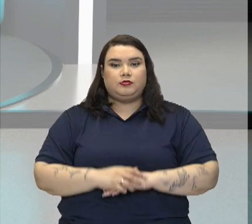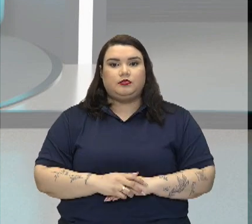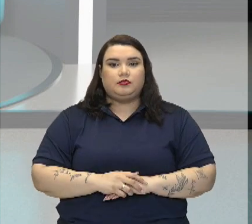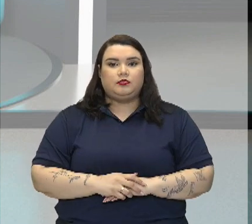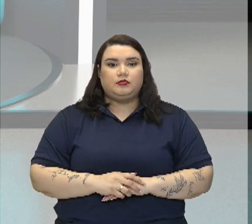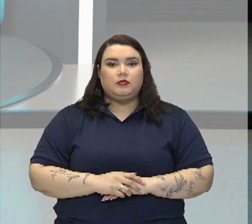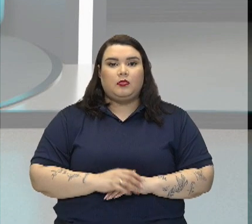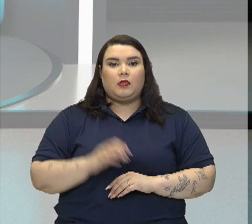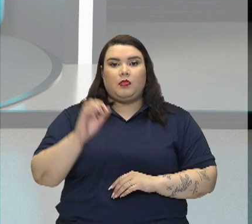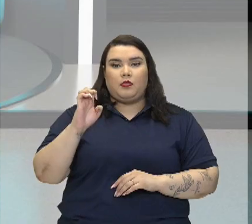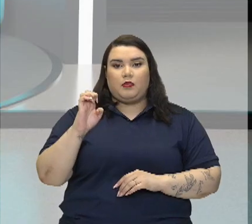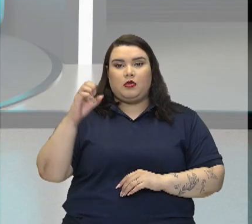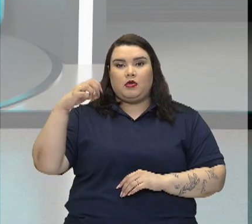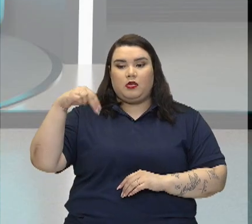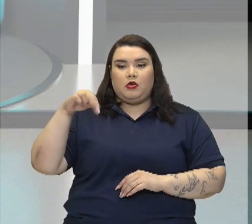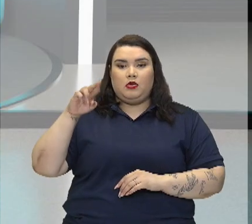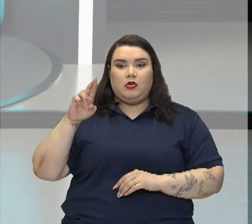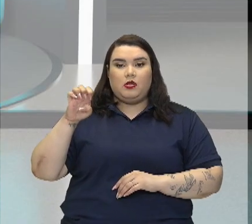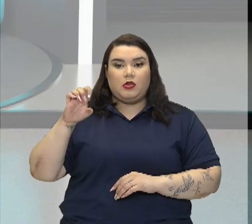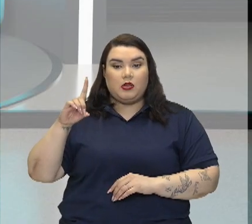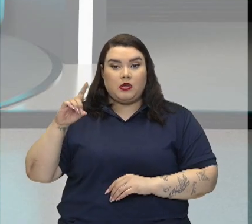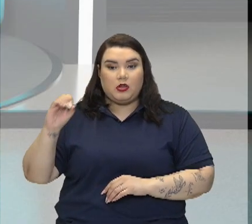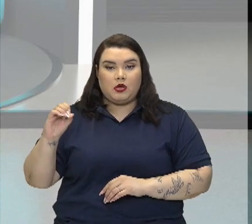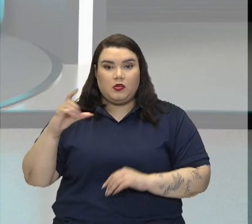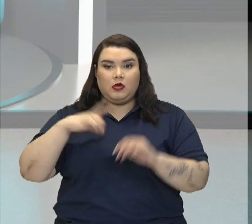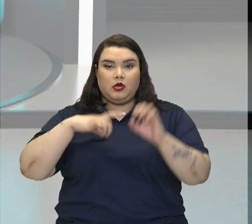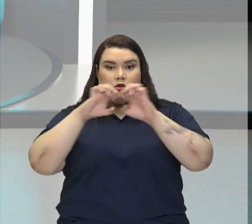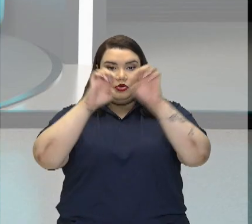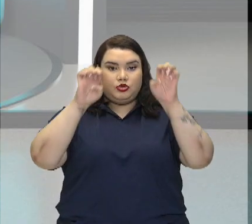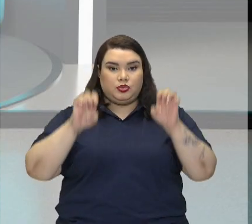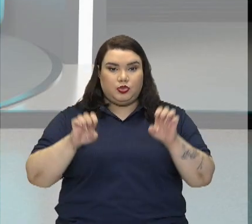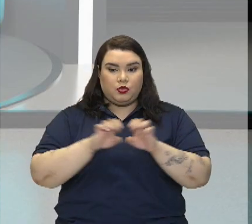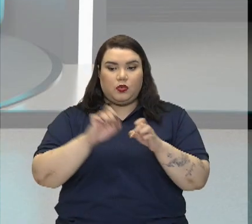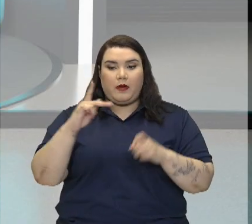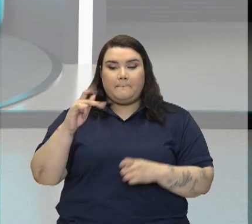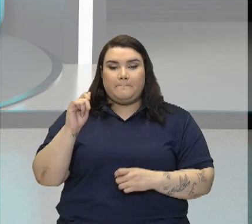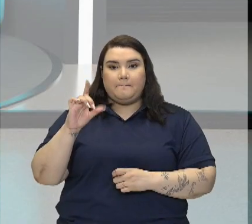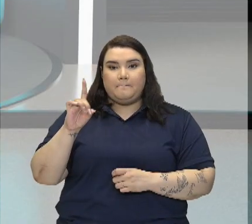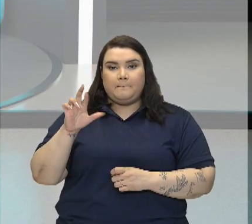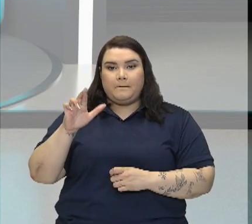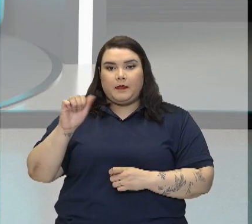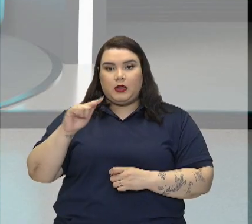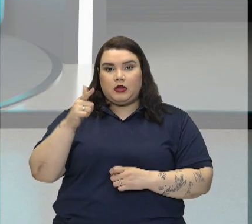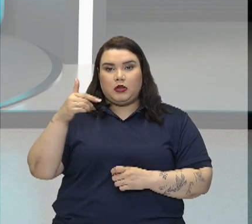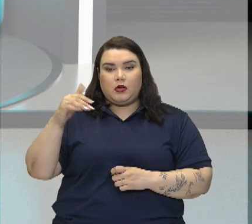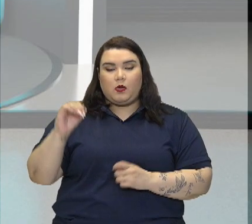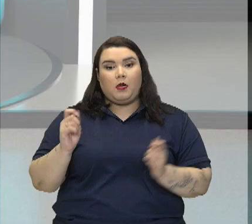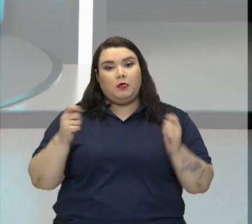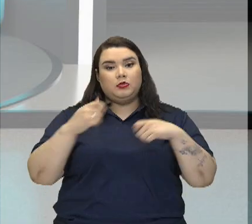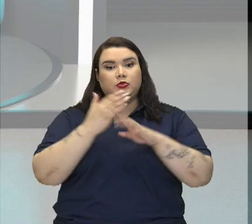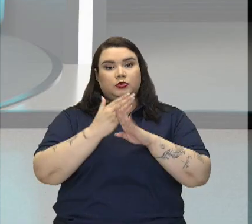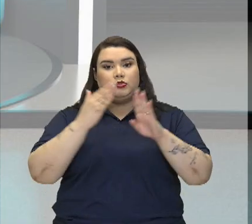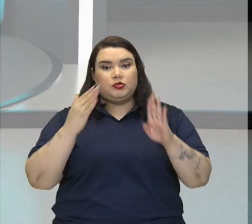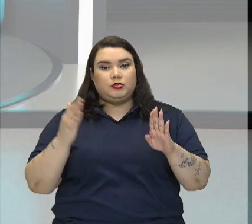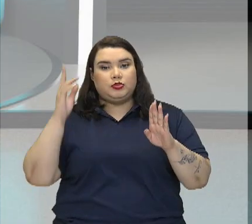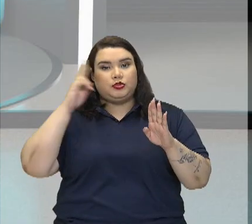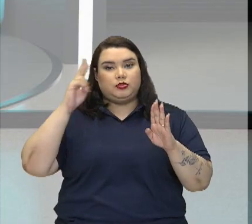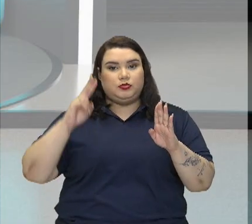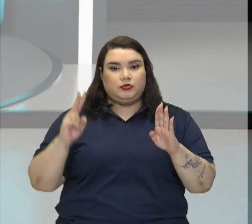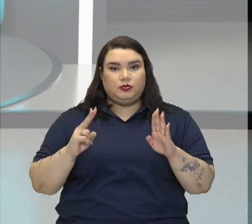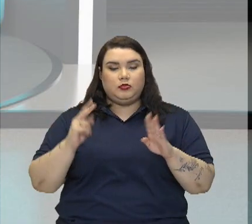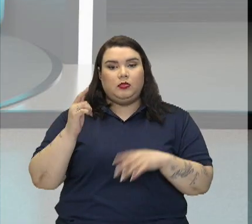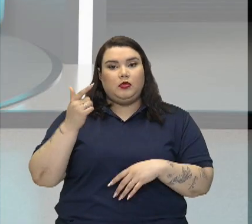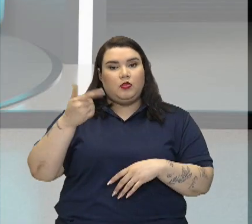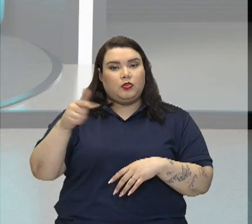do enredo ter uma estrutura padrão mencionada, é possível encontrar histórias que